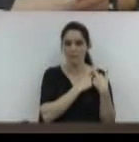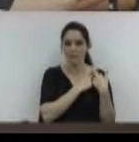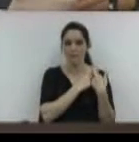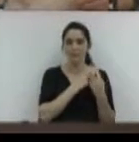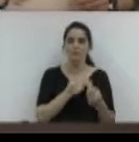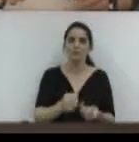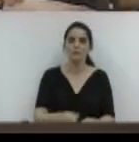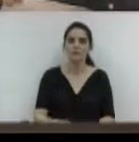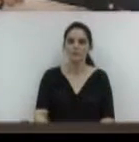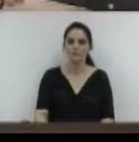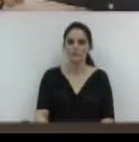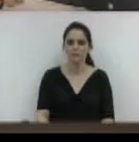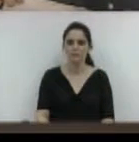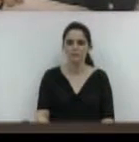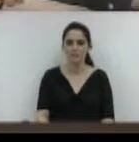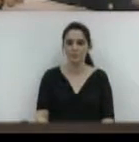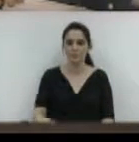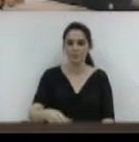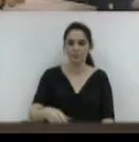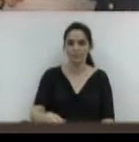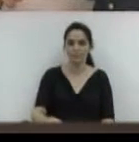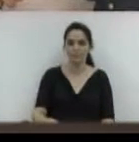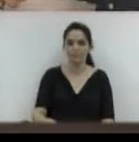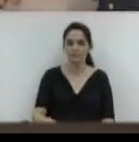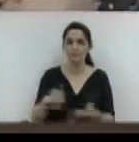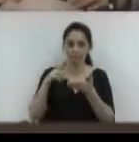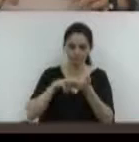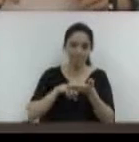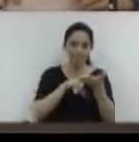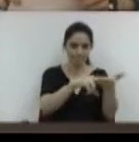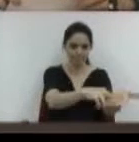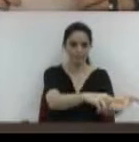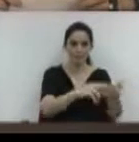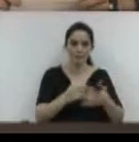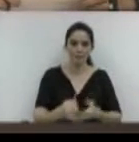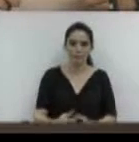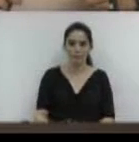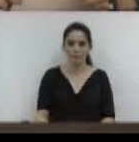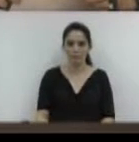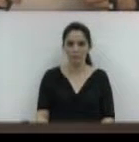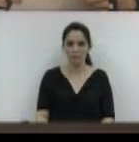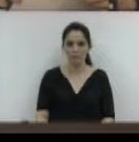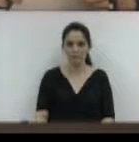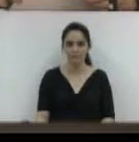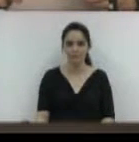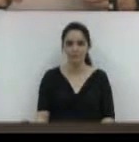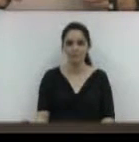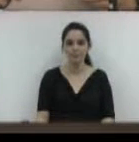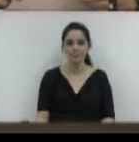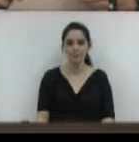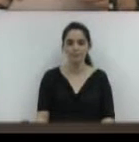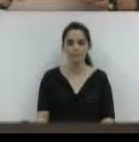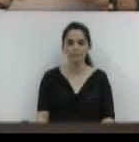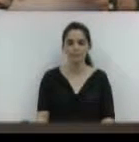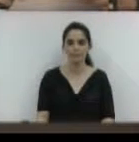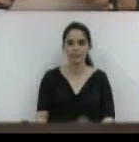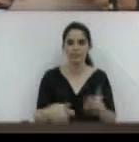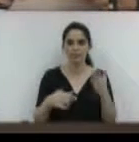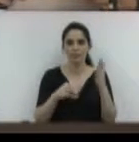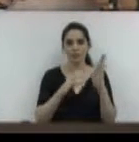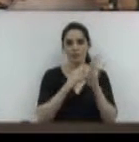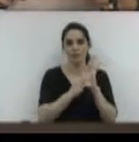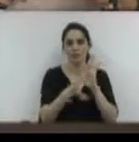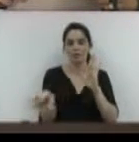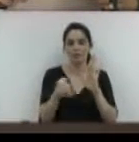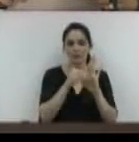A emenda número 204 é recebida pela mesa e é encaminhada às comissões. Emenda número 205